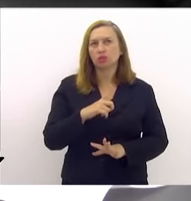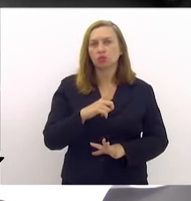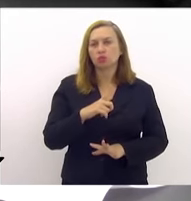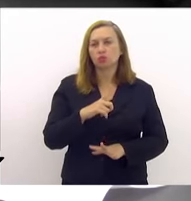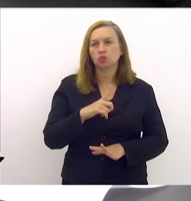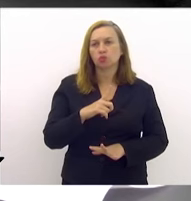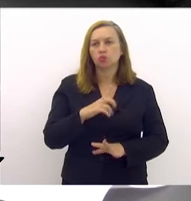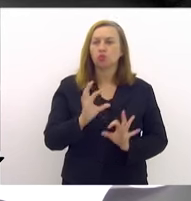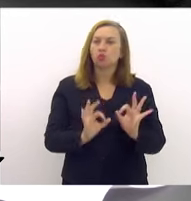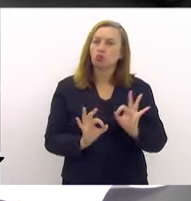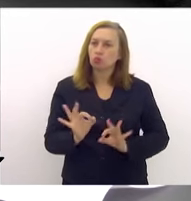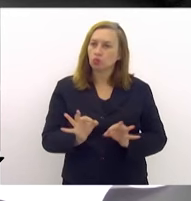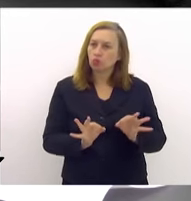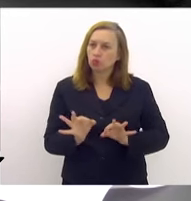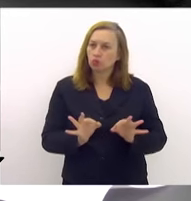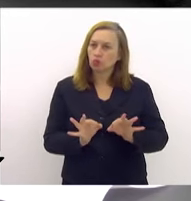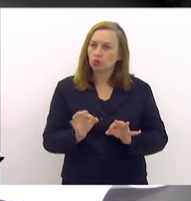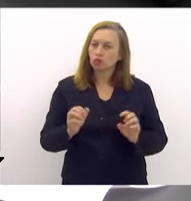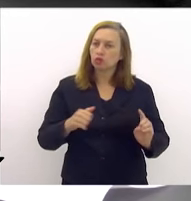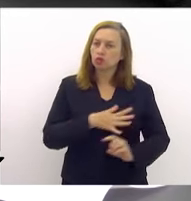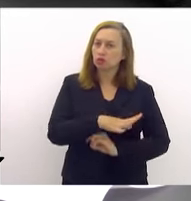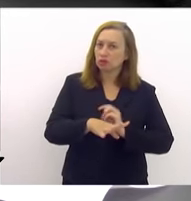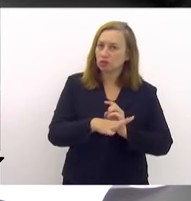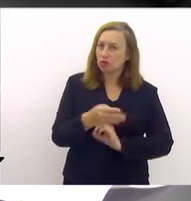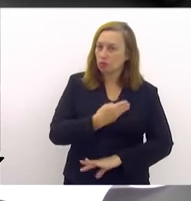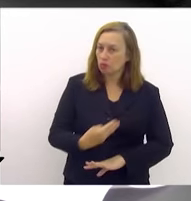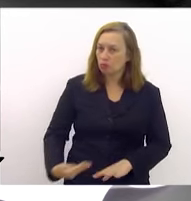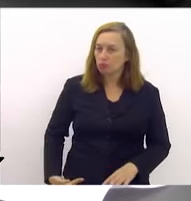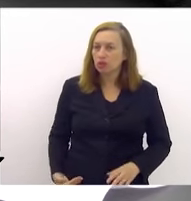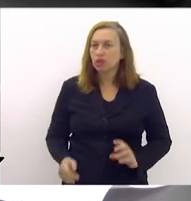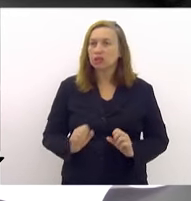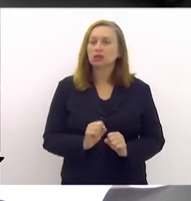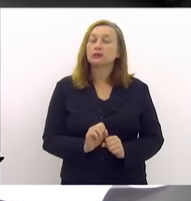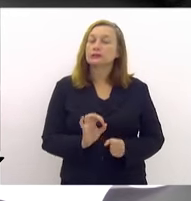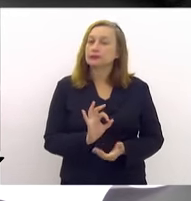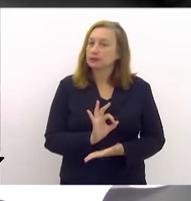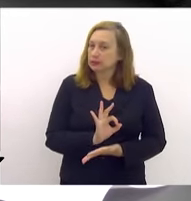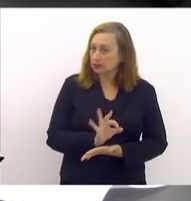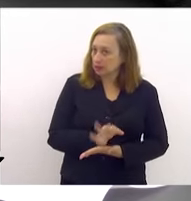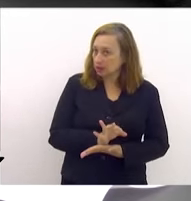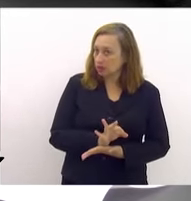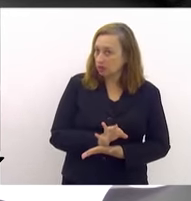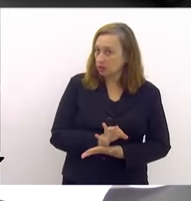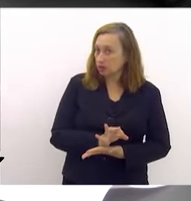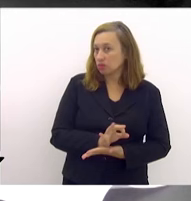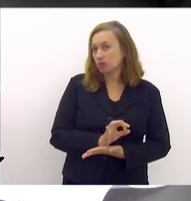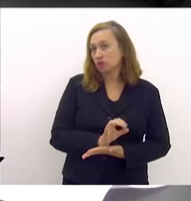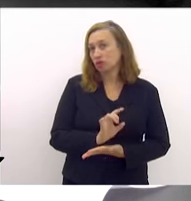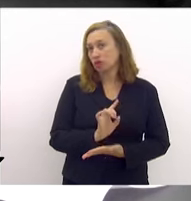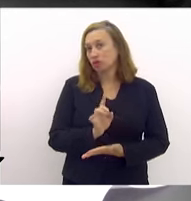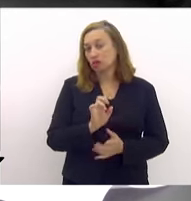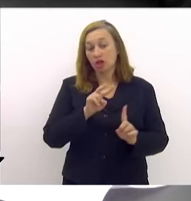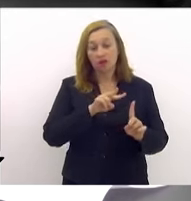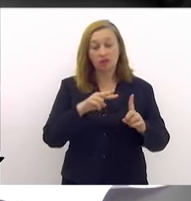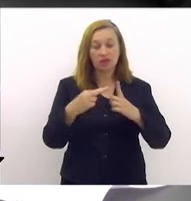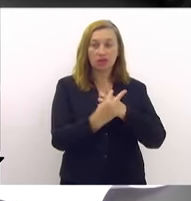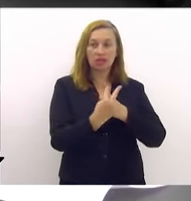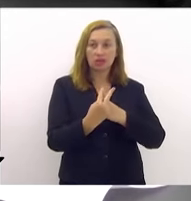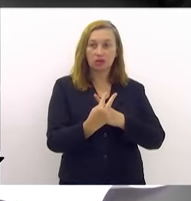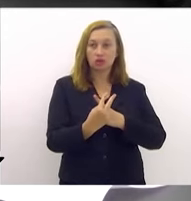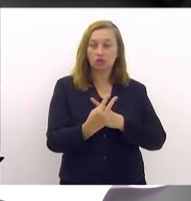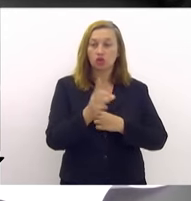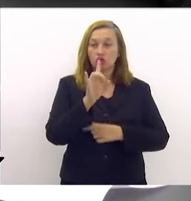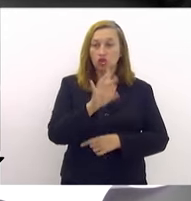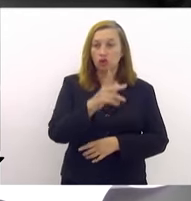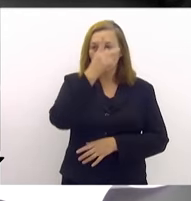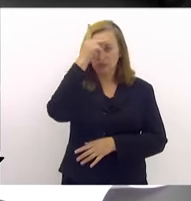uma organização social de utilidade pública que necessariamente não está visando só pessoas carentes,